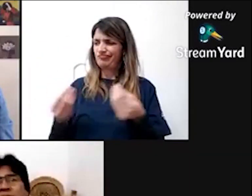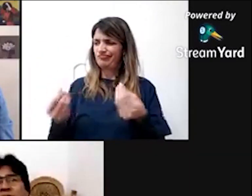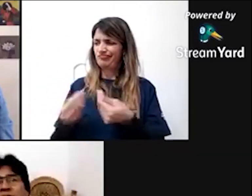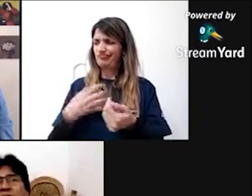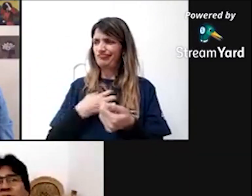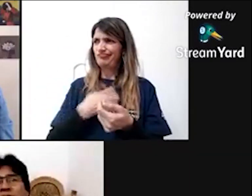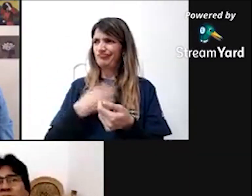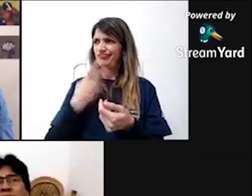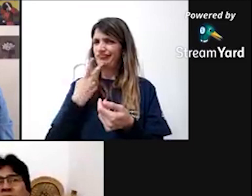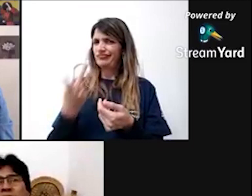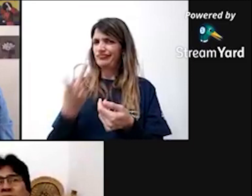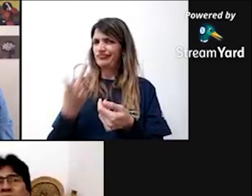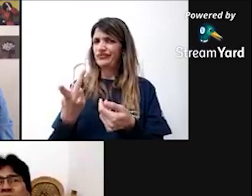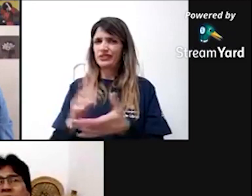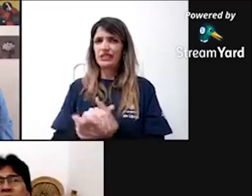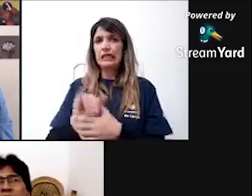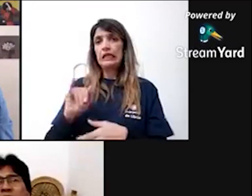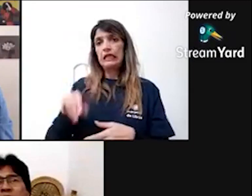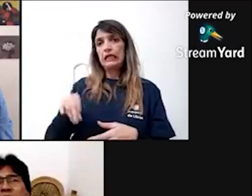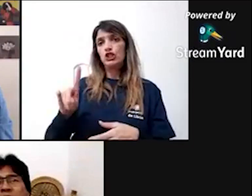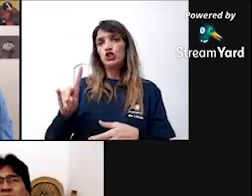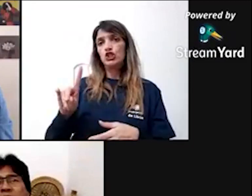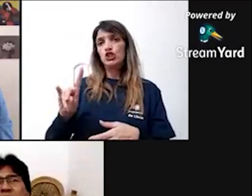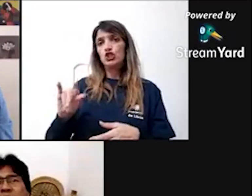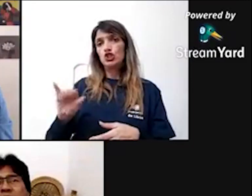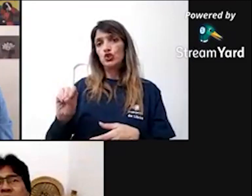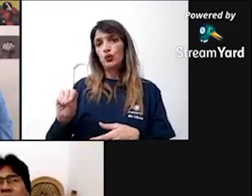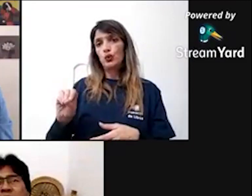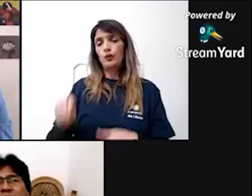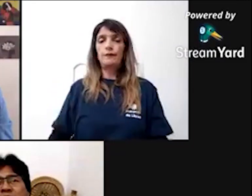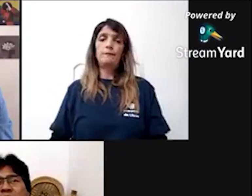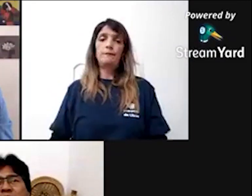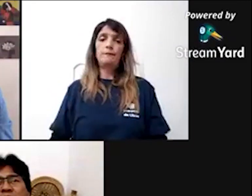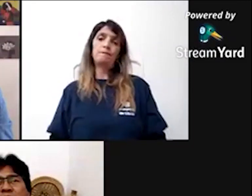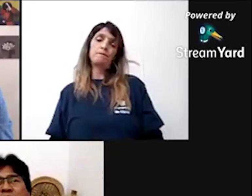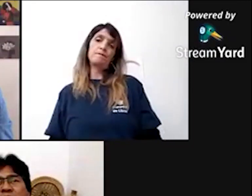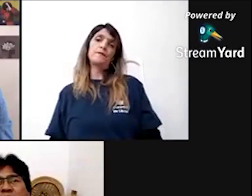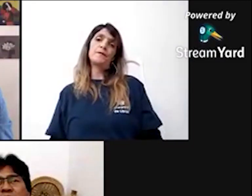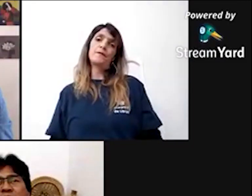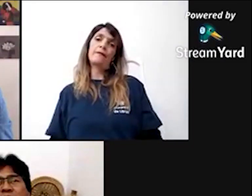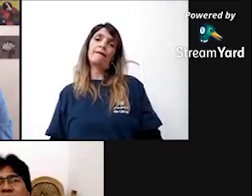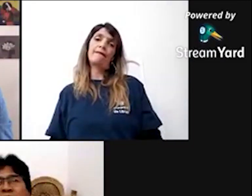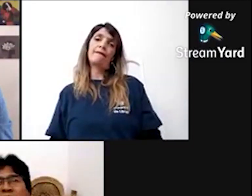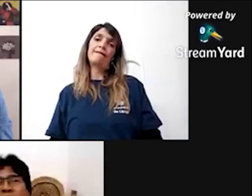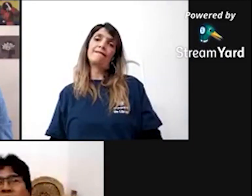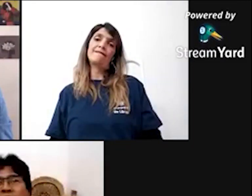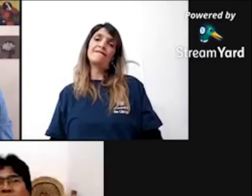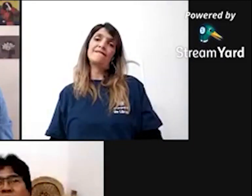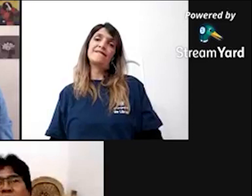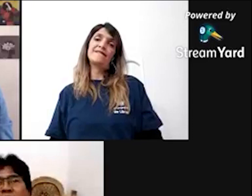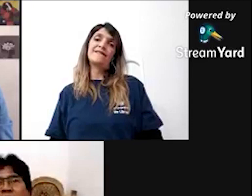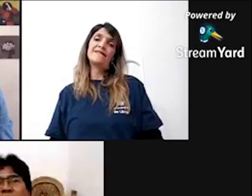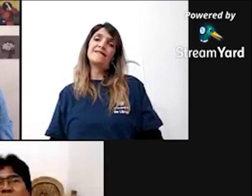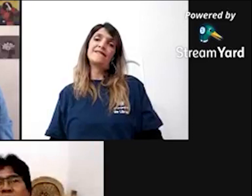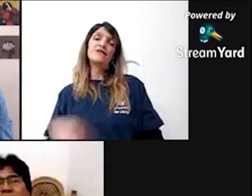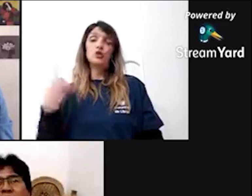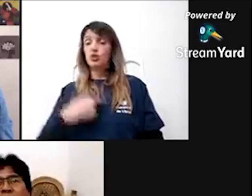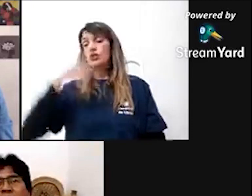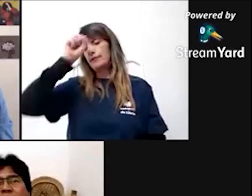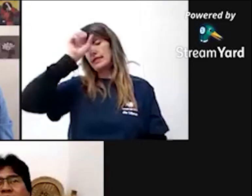ser operada, né, que era através do romantismo ou através da ideologia, né, que é o que nós aprendemos